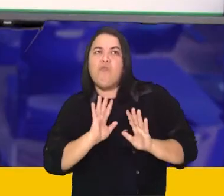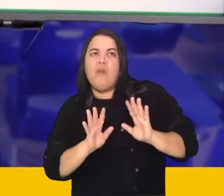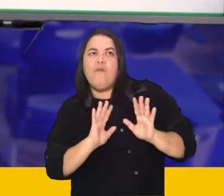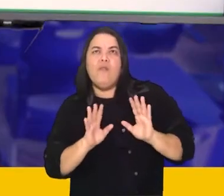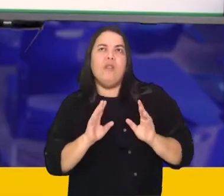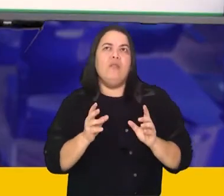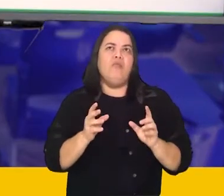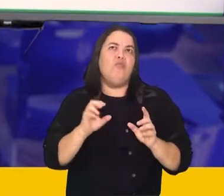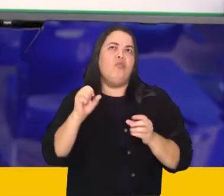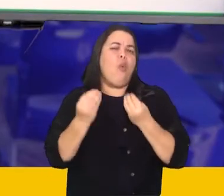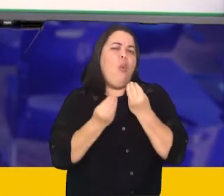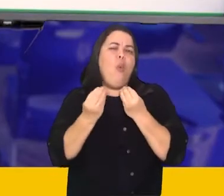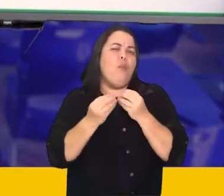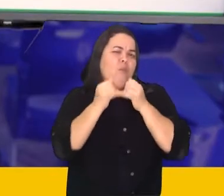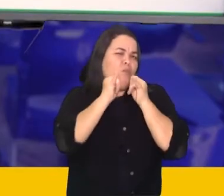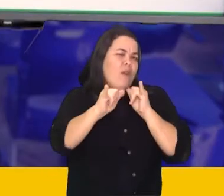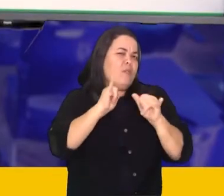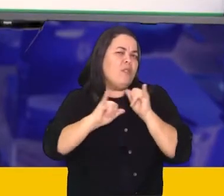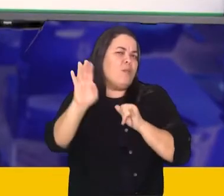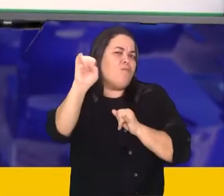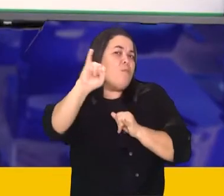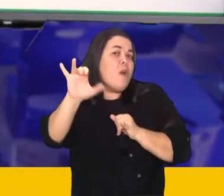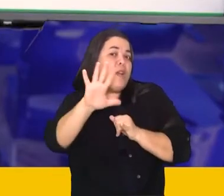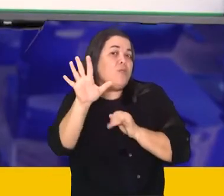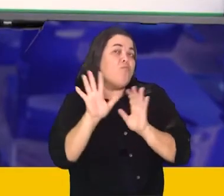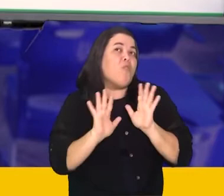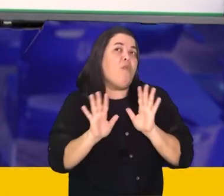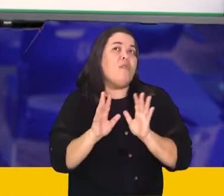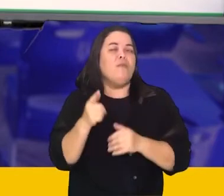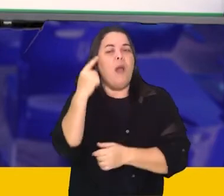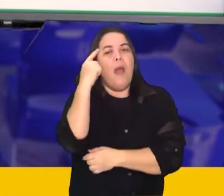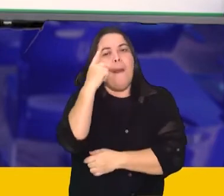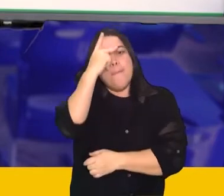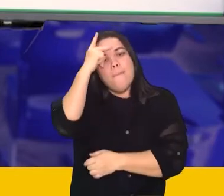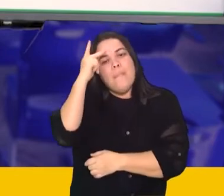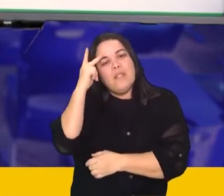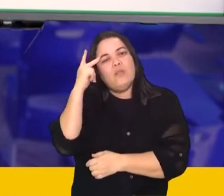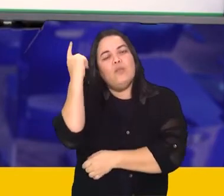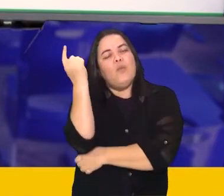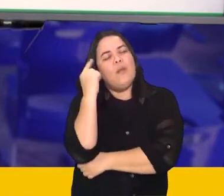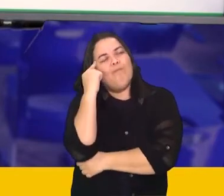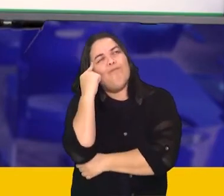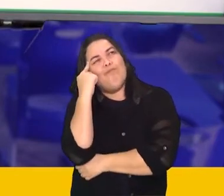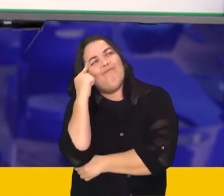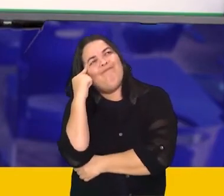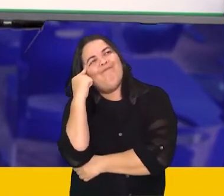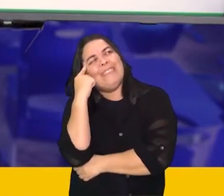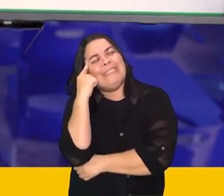né? Ou anotando, ou um gesto assim de